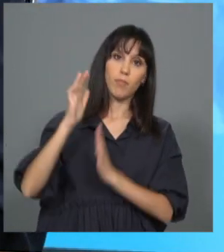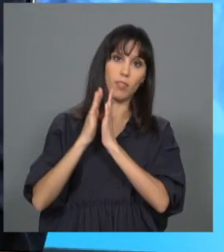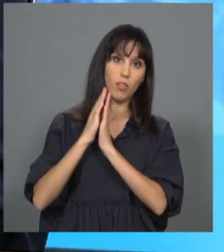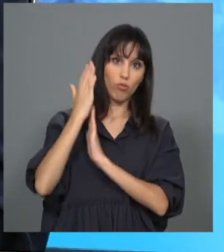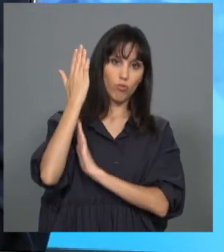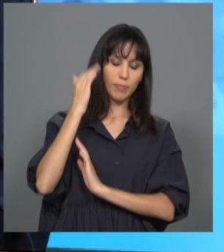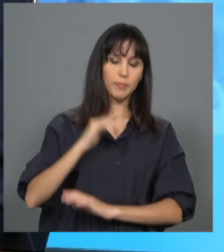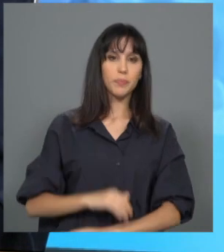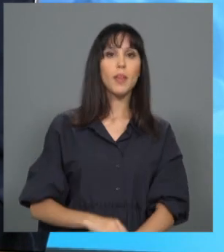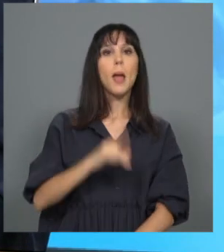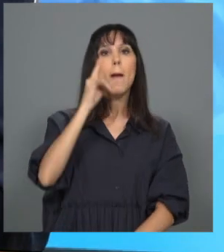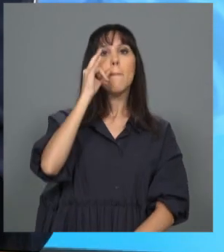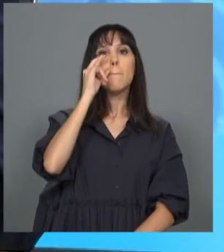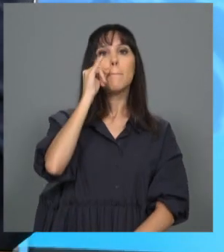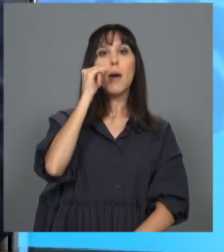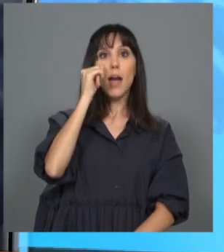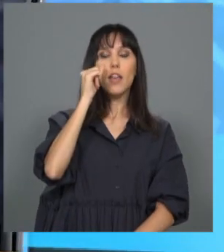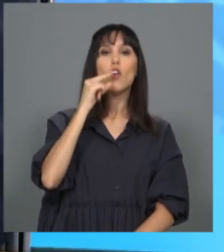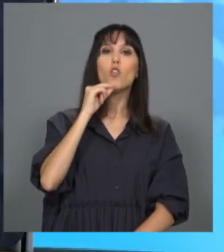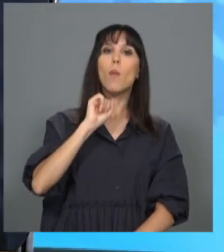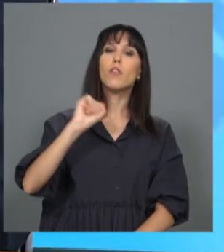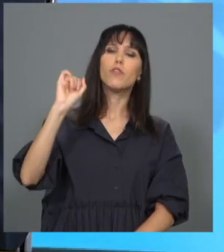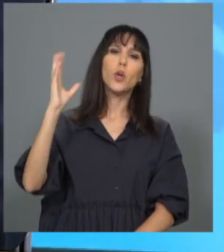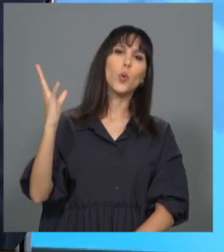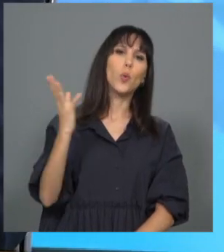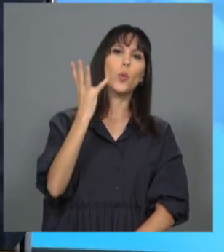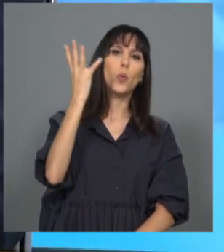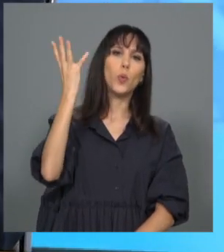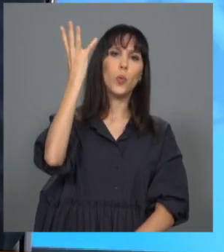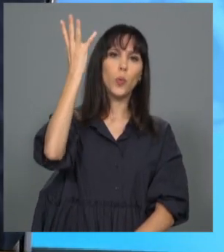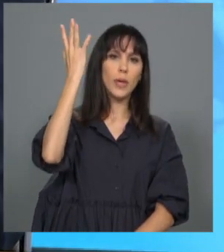Pai, santificado seja o teu nome.